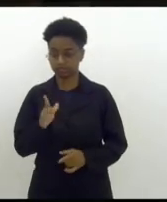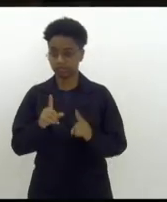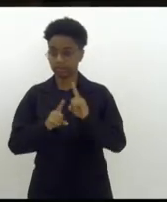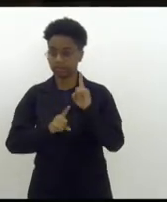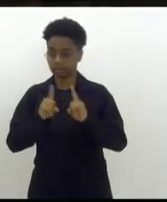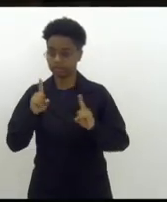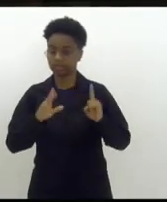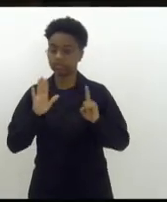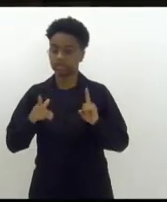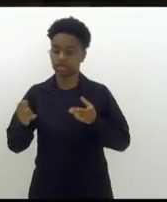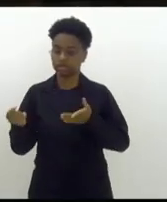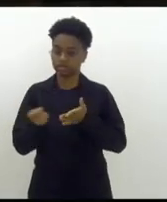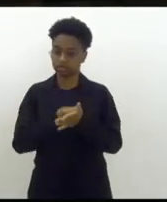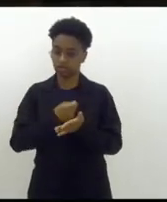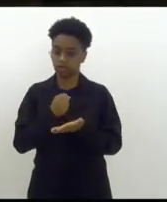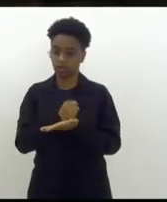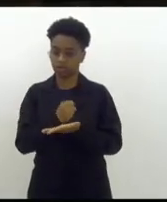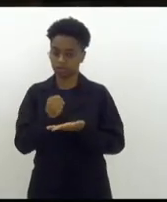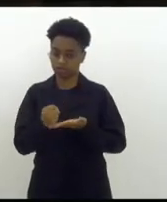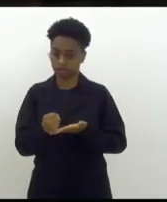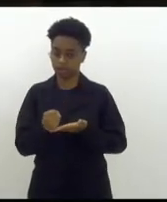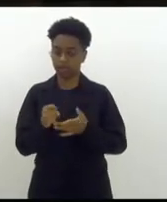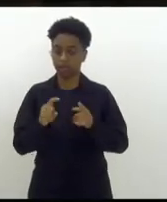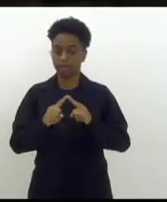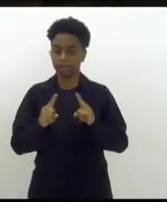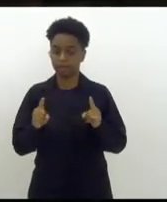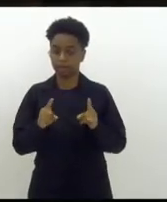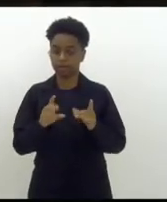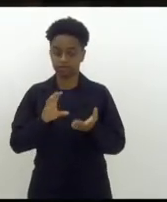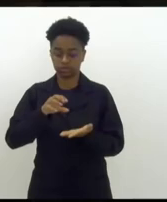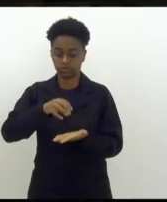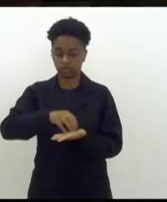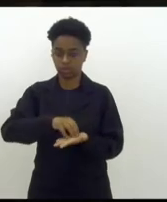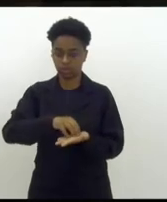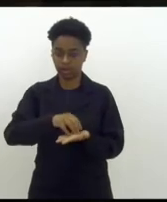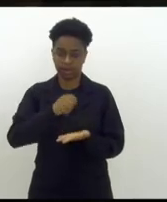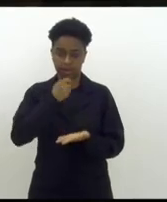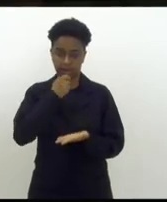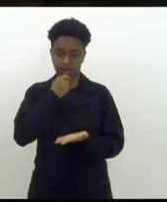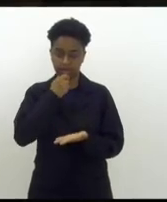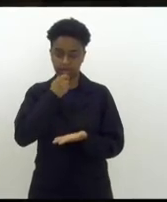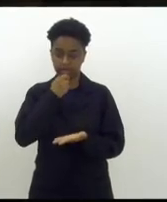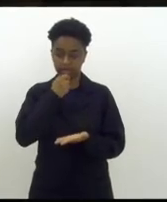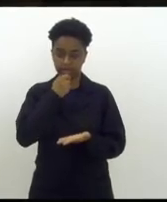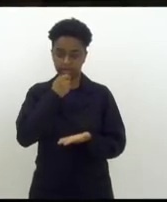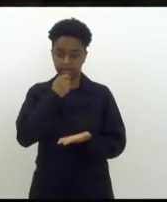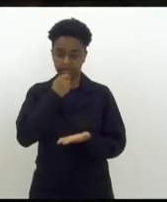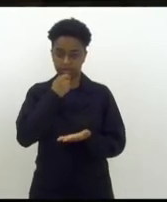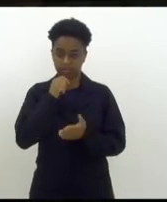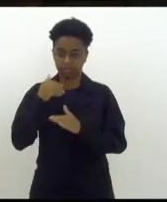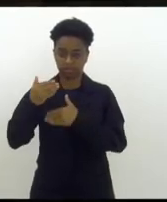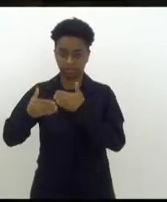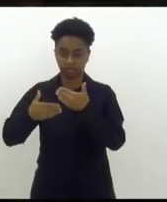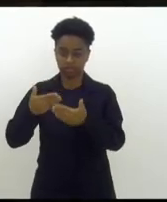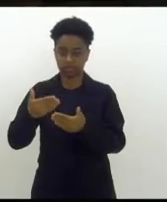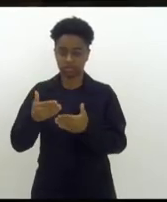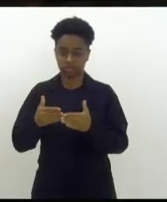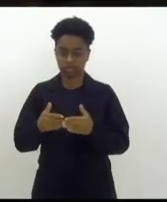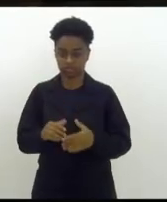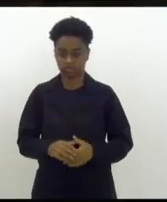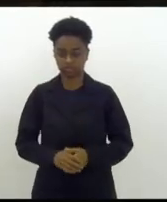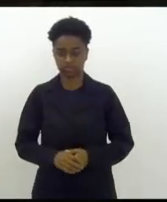já assinou o contrato e a câmara de compensação tá no seu devido o processo legal